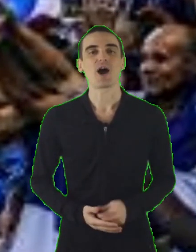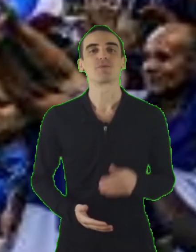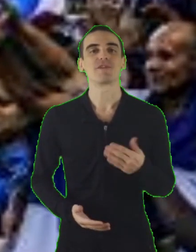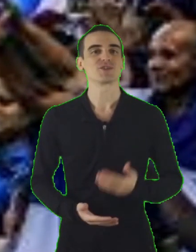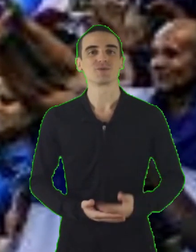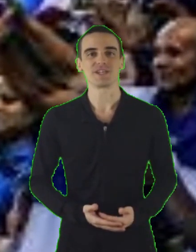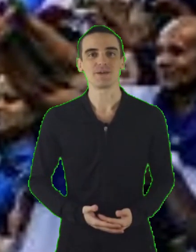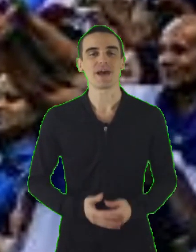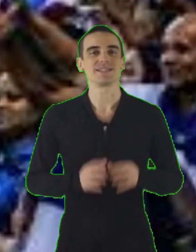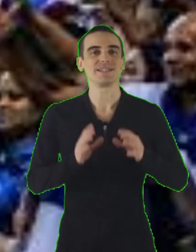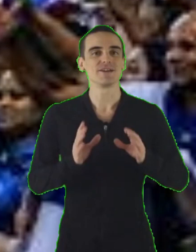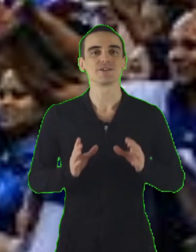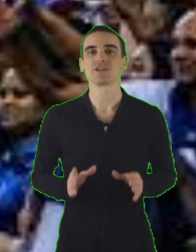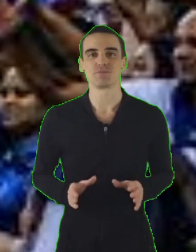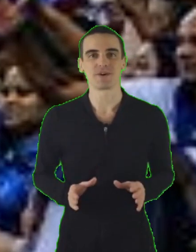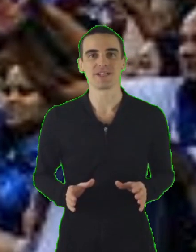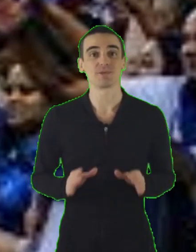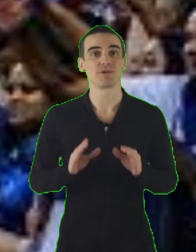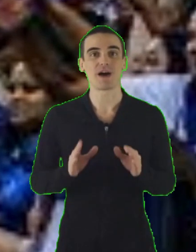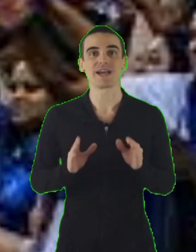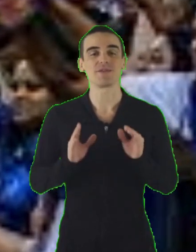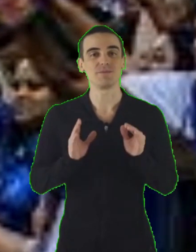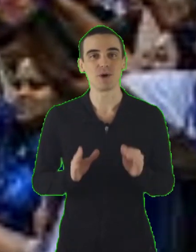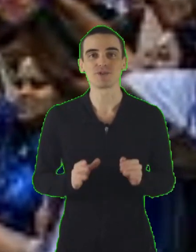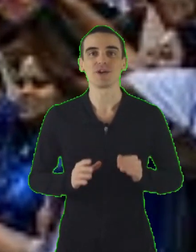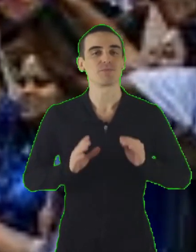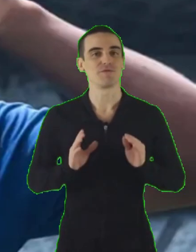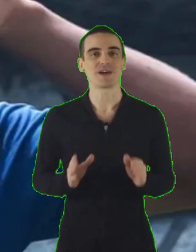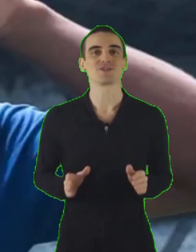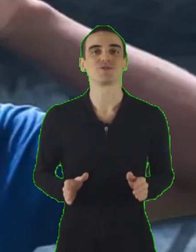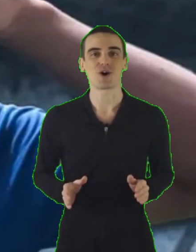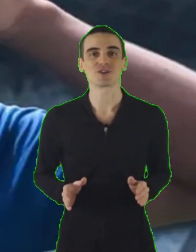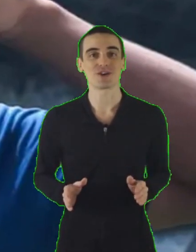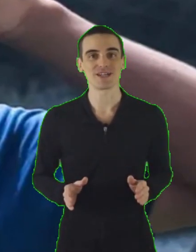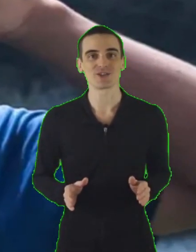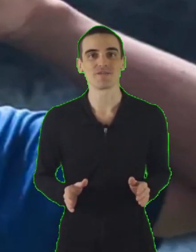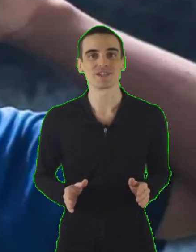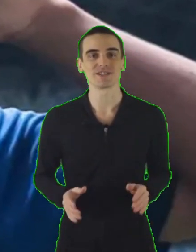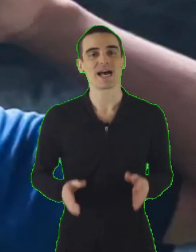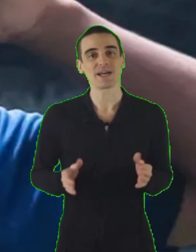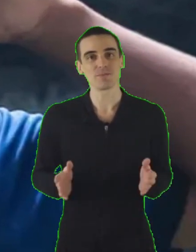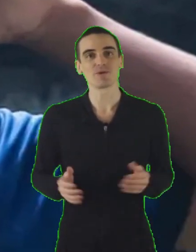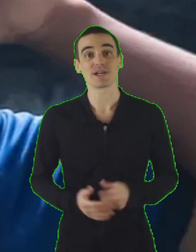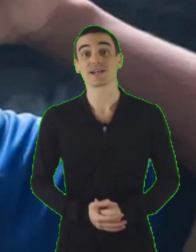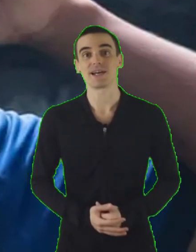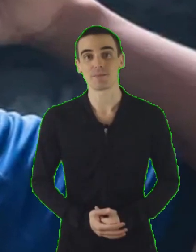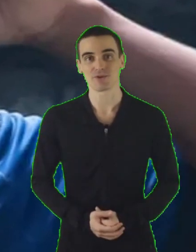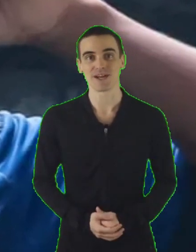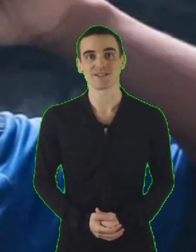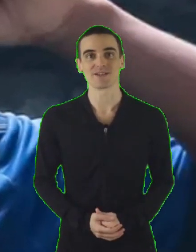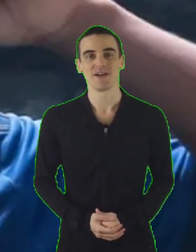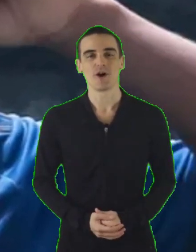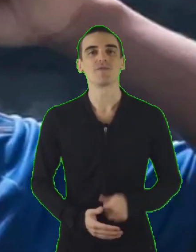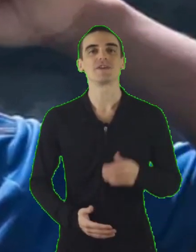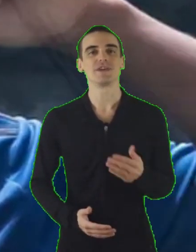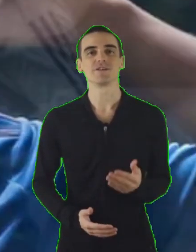Se inscreva no canal para saber de todas as novidades do Cabuloso todos os dias. O Cruzeiro seguirá com o atacante Fernando nas próximas